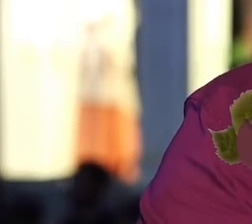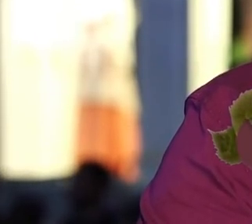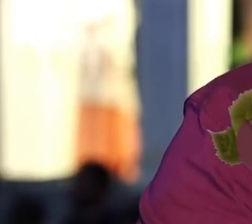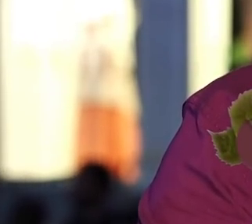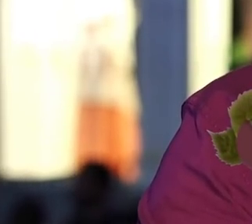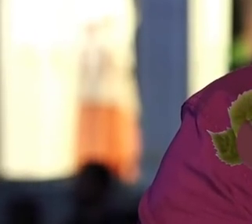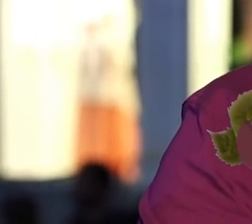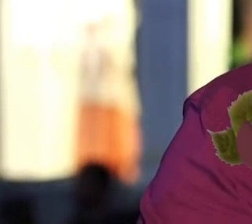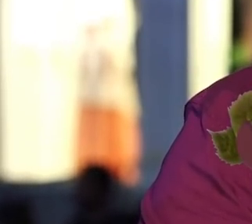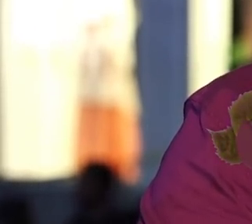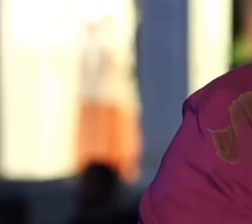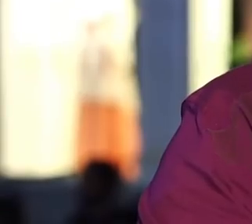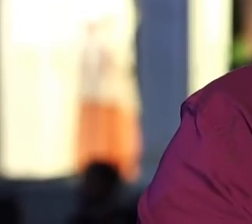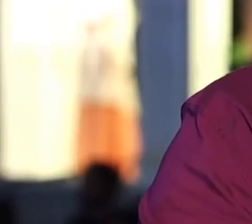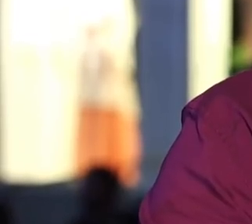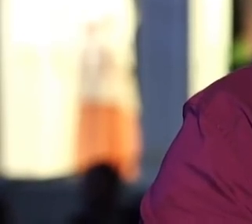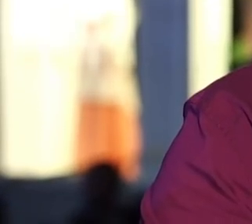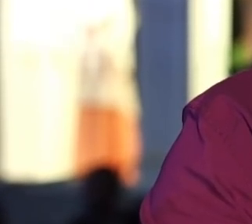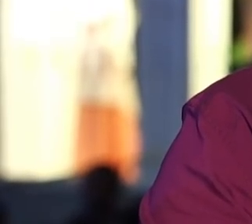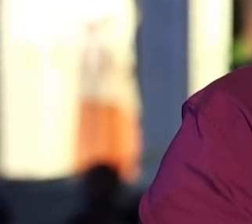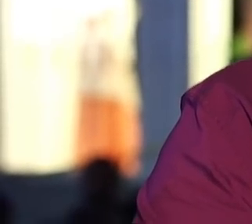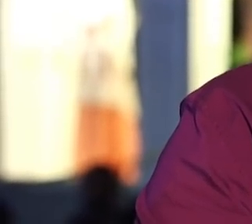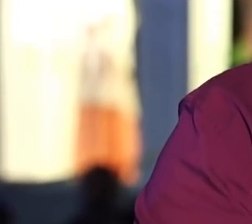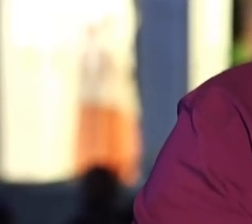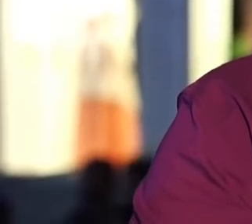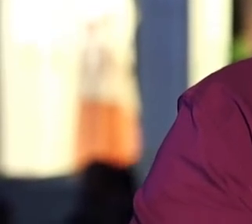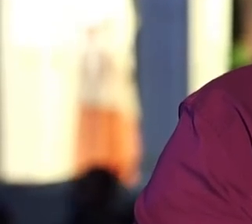e significa esta Festa da Uva.